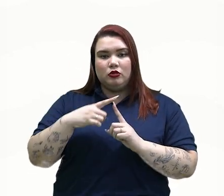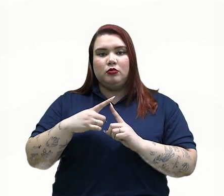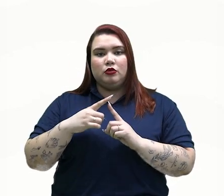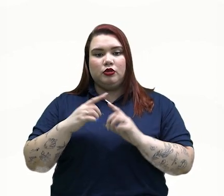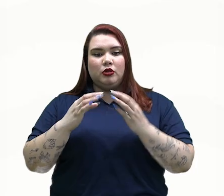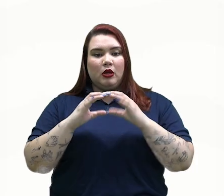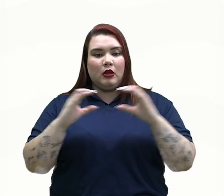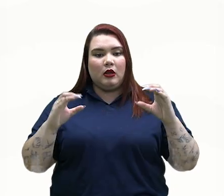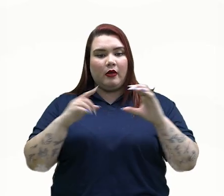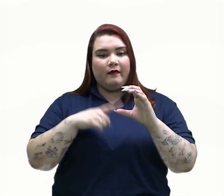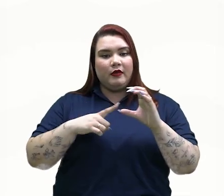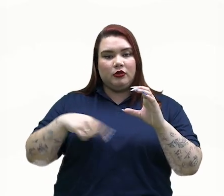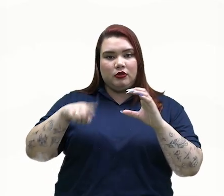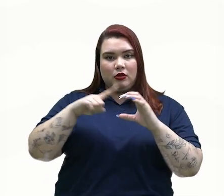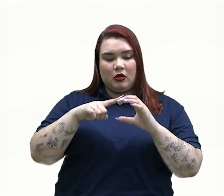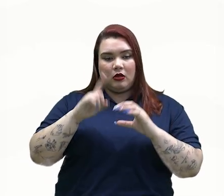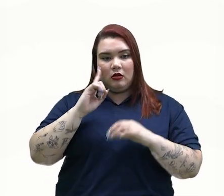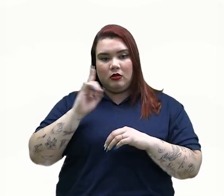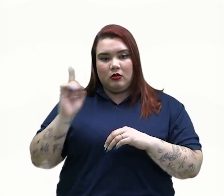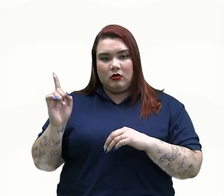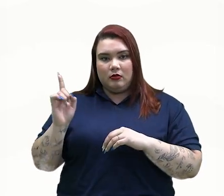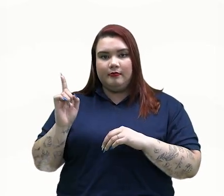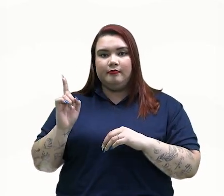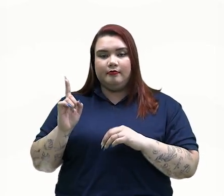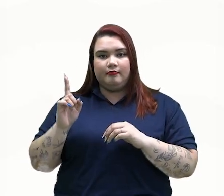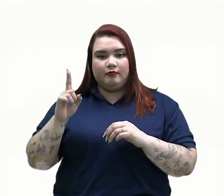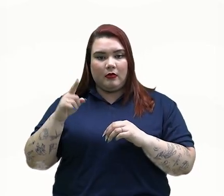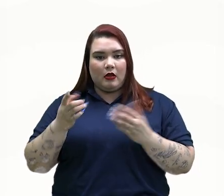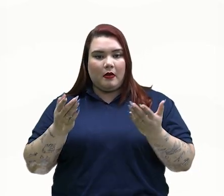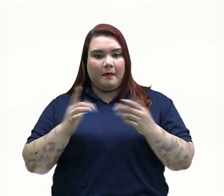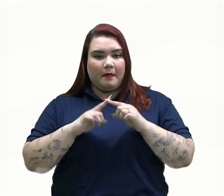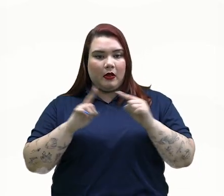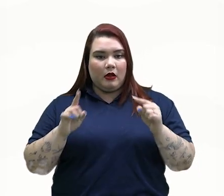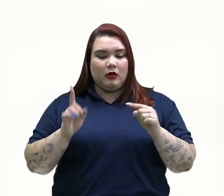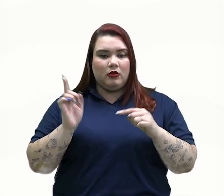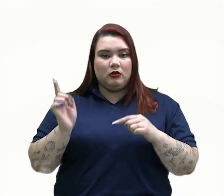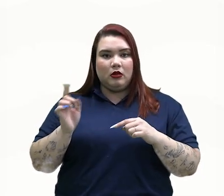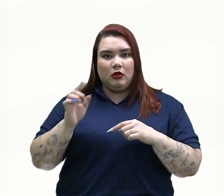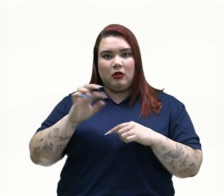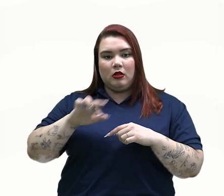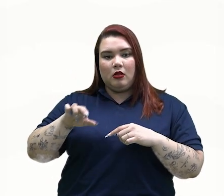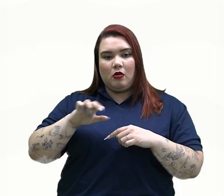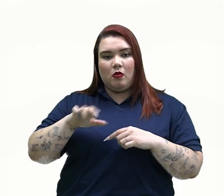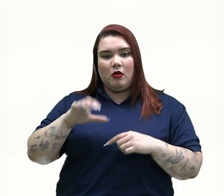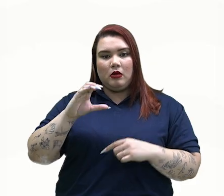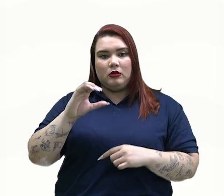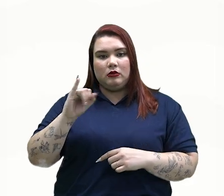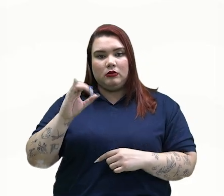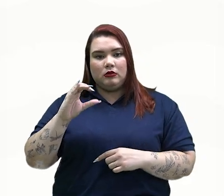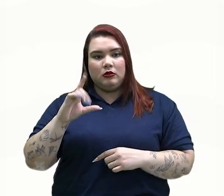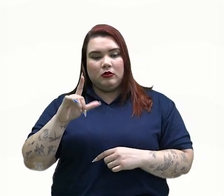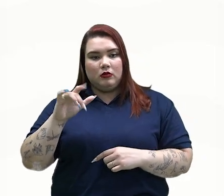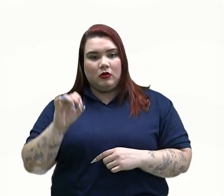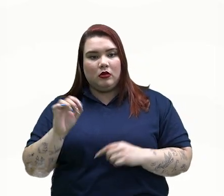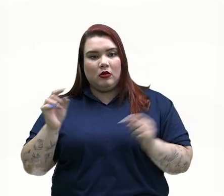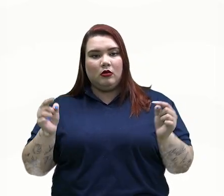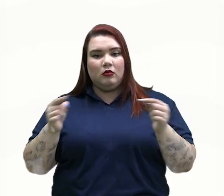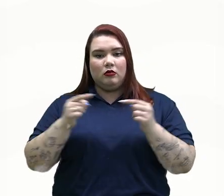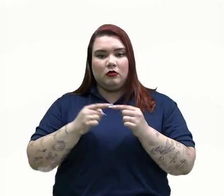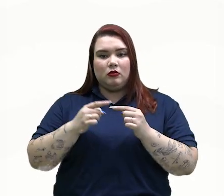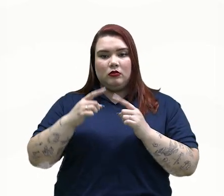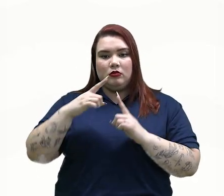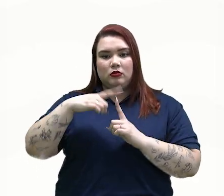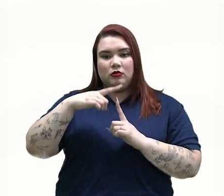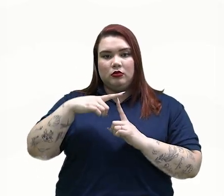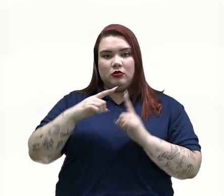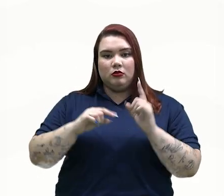cadeia. Como ela se apresenta aqui como uma cadeia, né, que não tem um ciclo, que não forma um ciclo, então ela é classificada